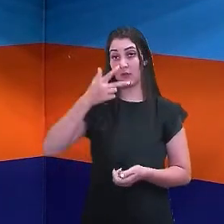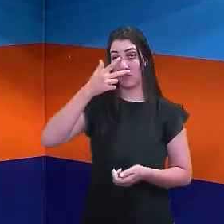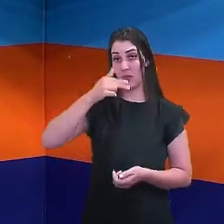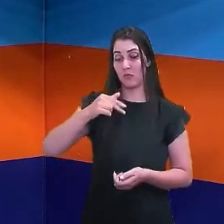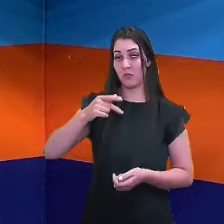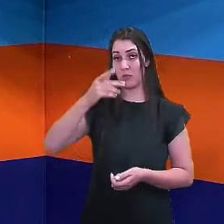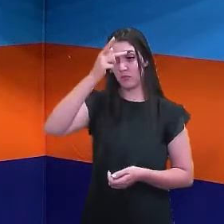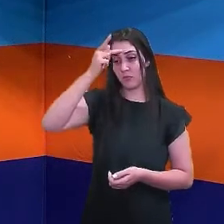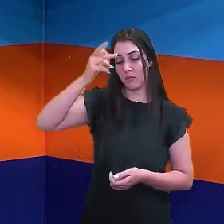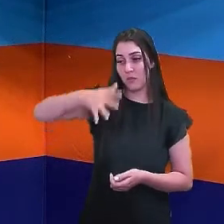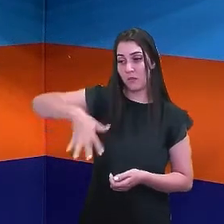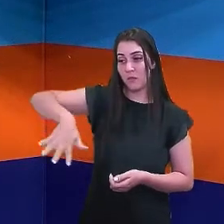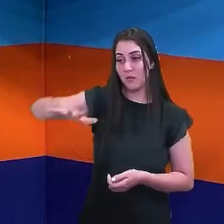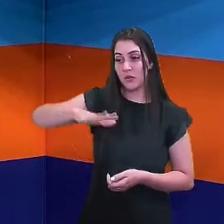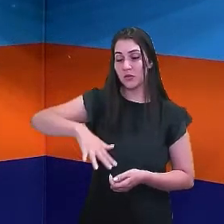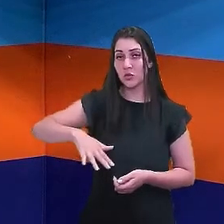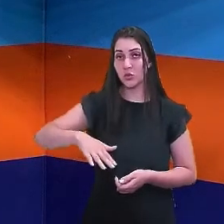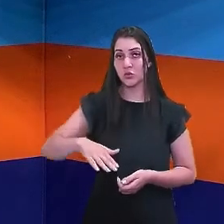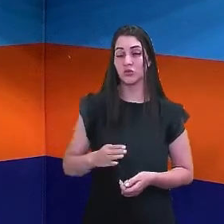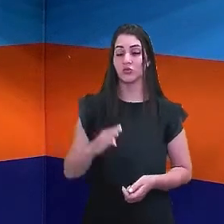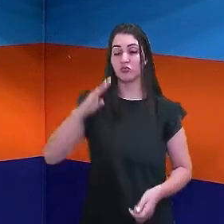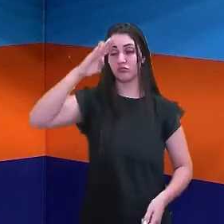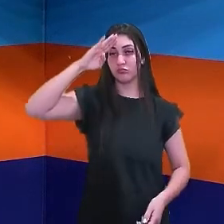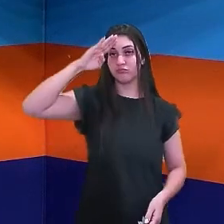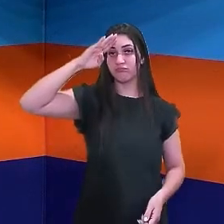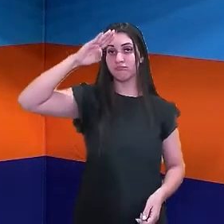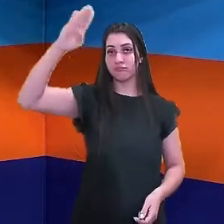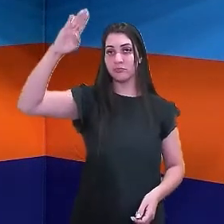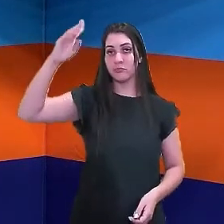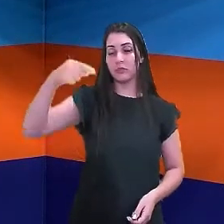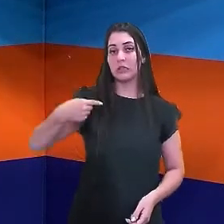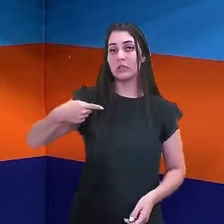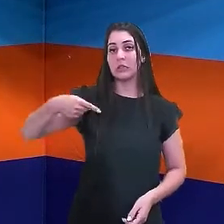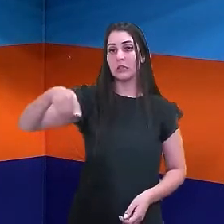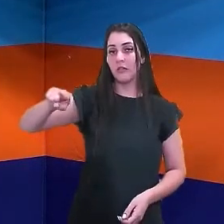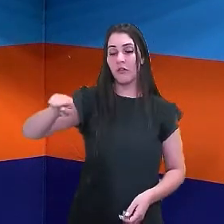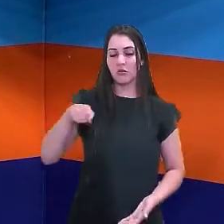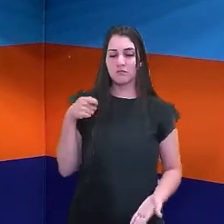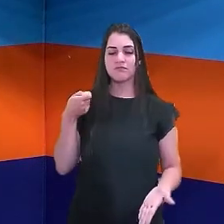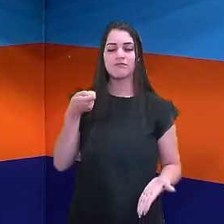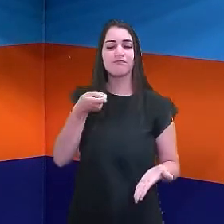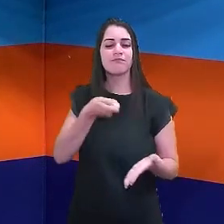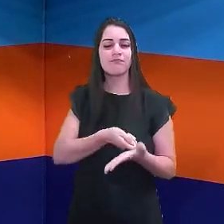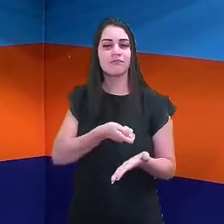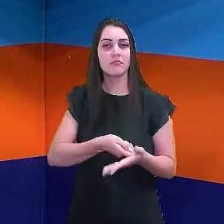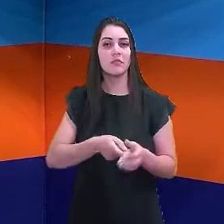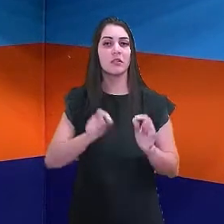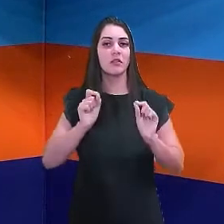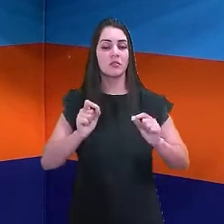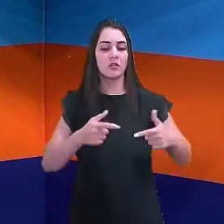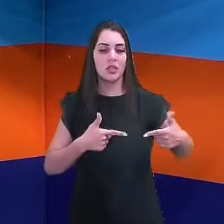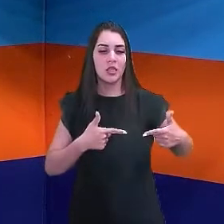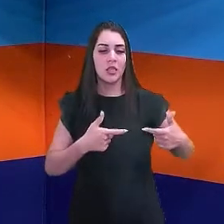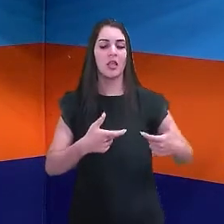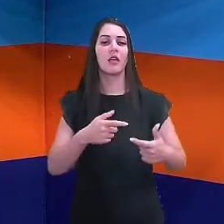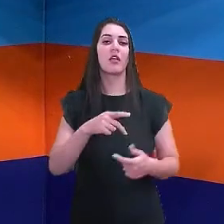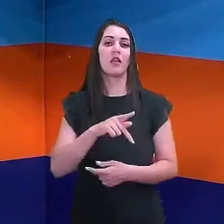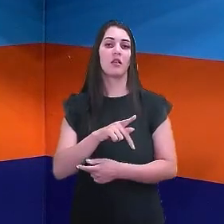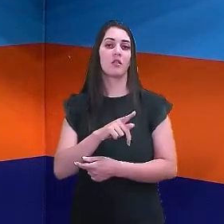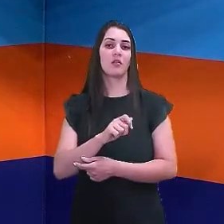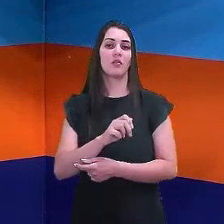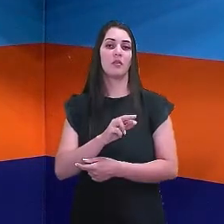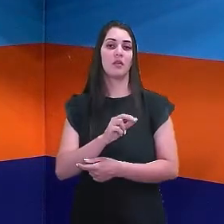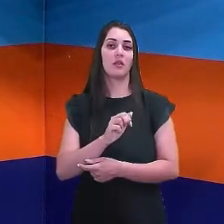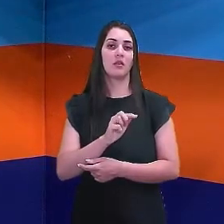pessoas que estavam no exército e que foram lá reivindicar lá na Guerra do Paraguai,